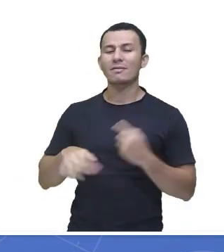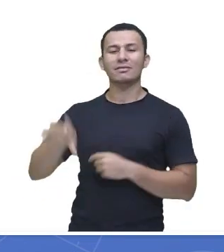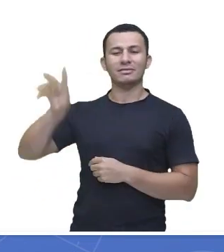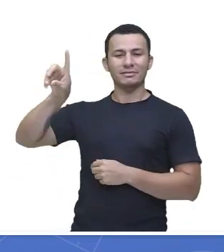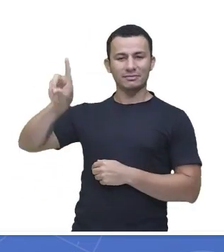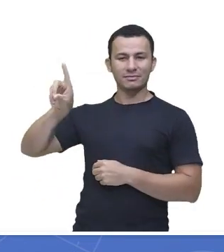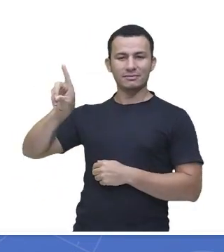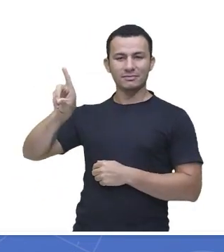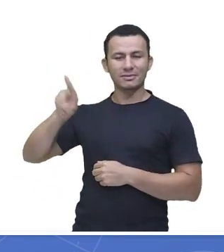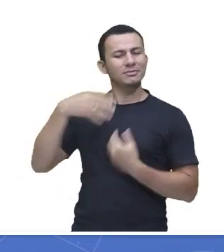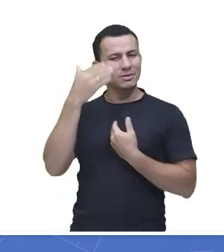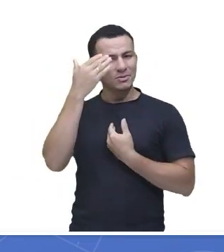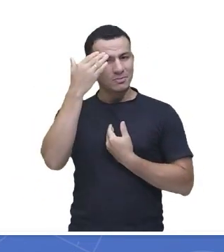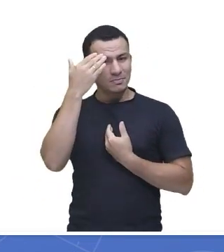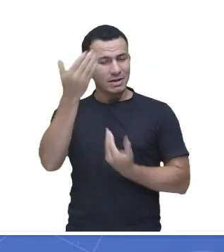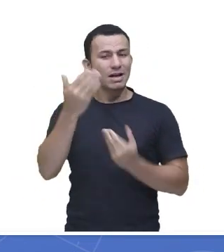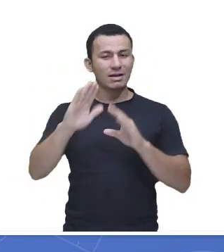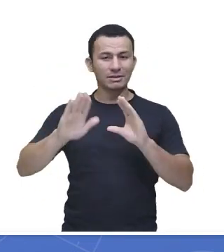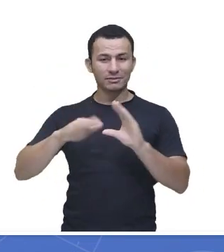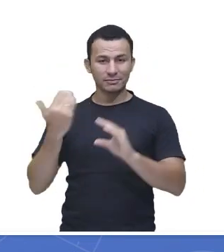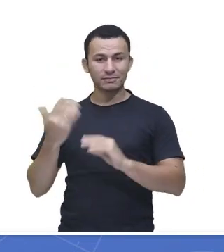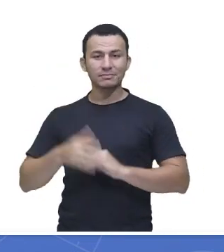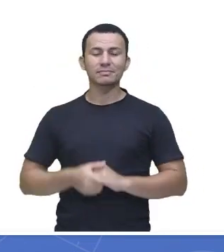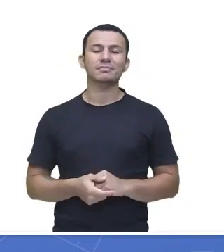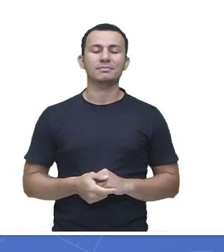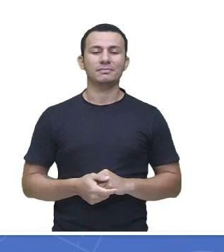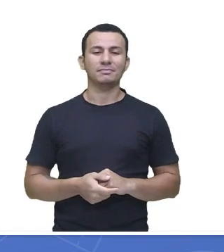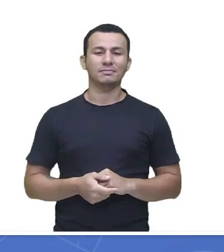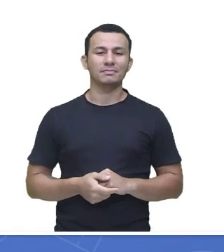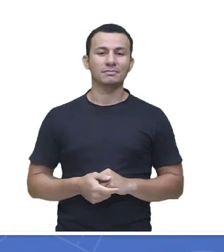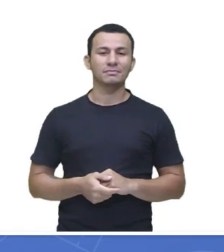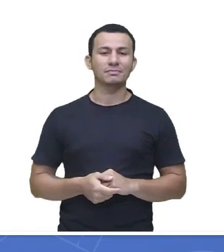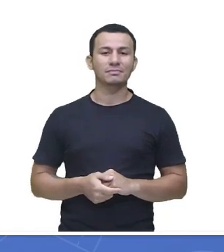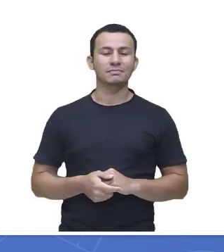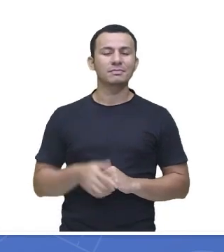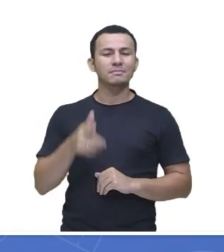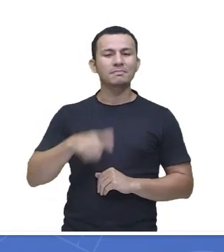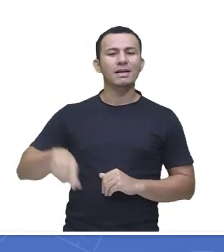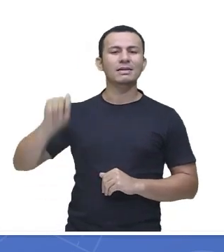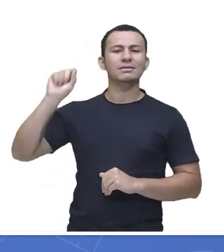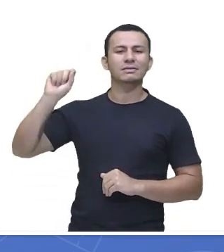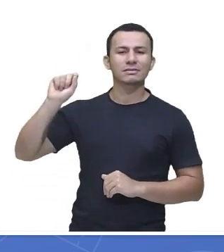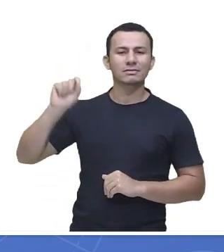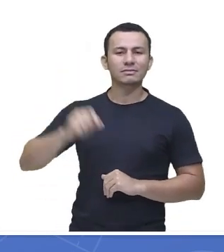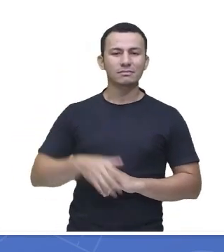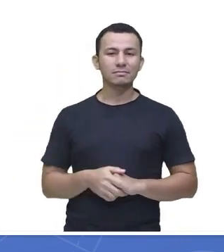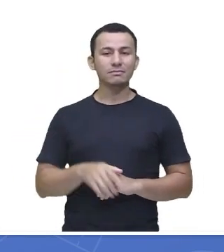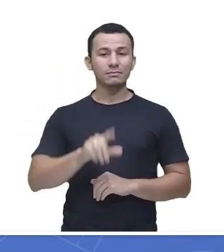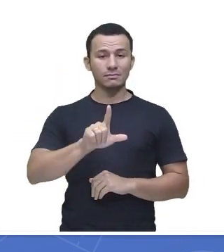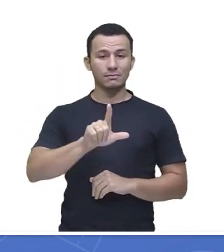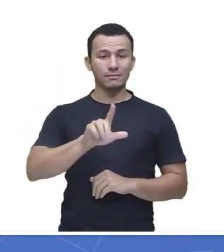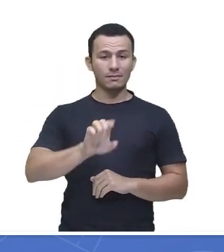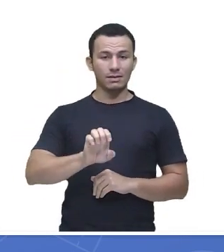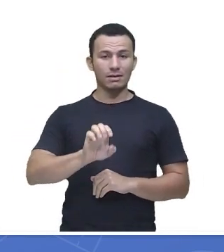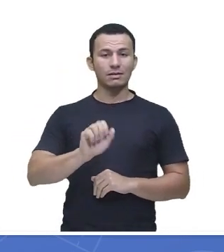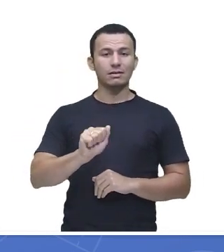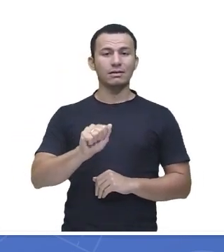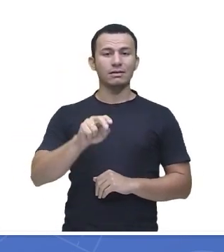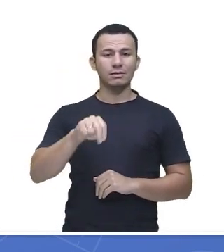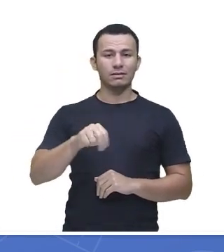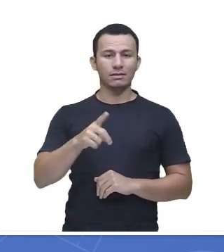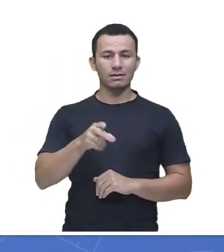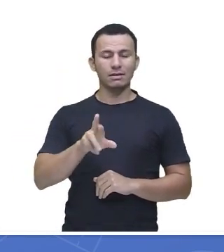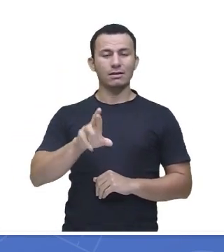D. Muito obrigada, Luísa, pela sua participação. Vamos adiante, vamos ver o que agora o Leandro lá da Escola